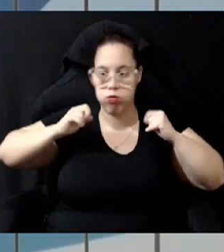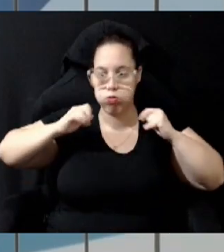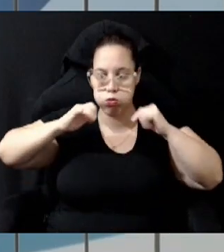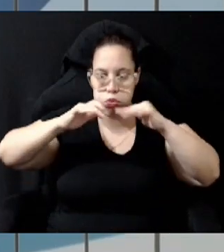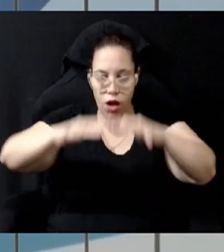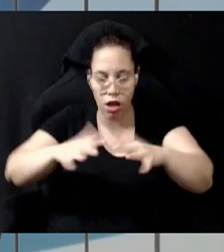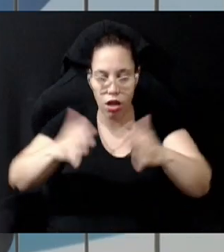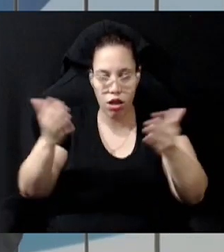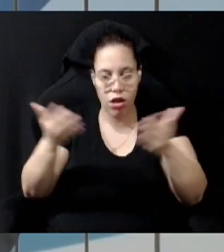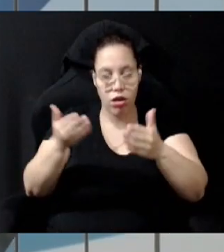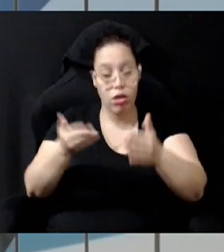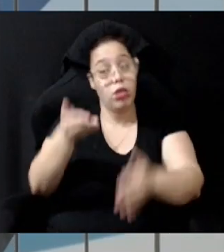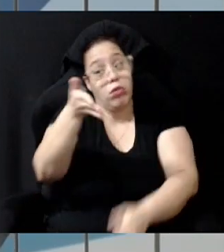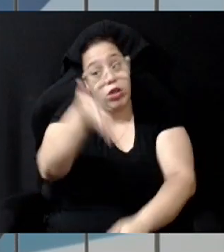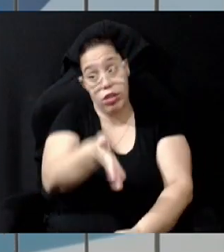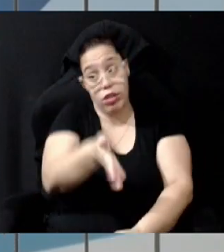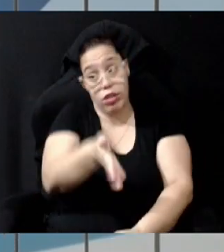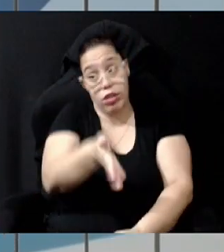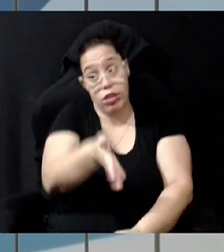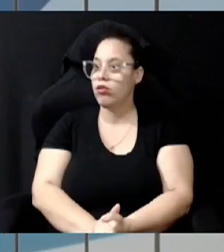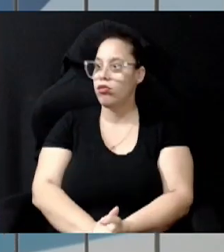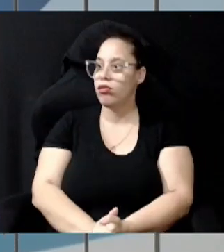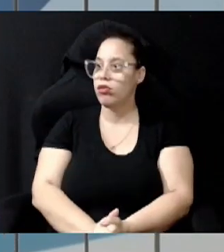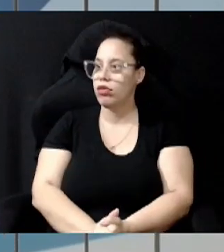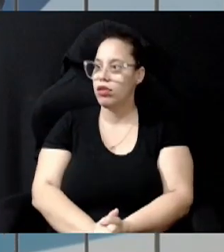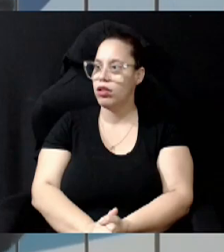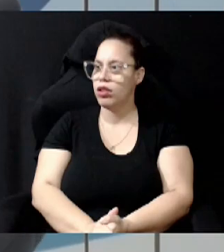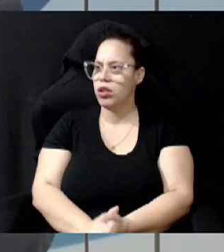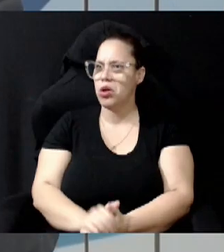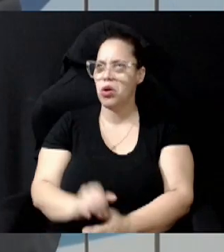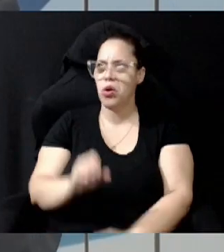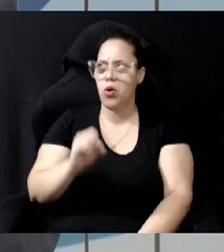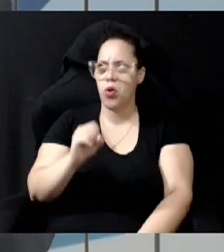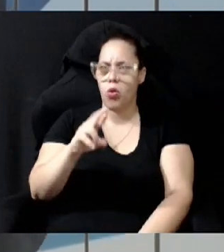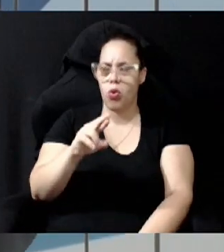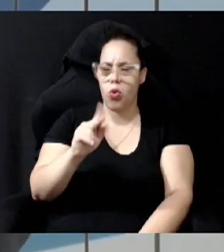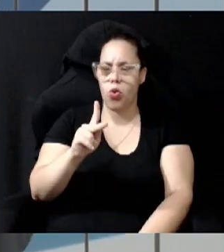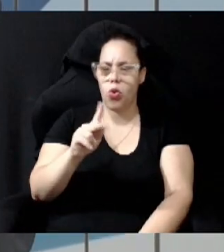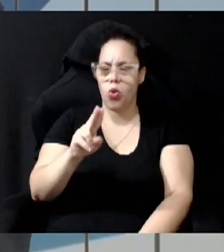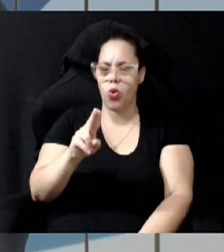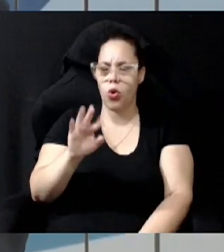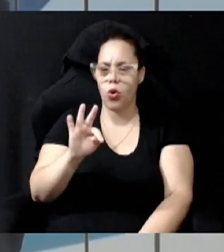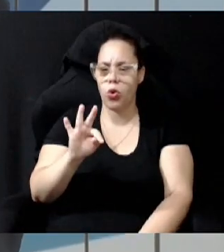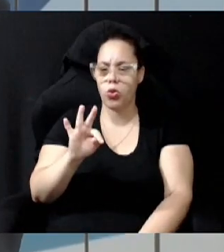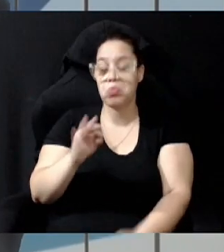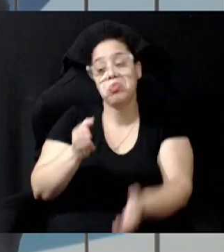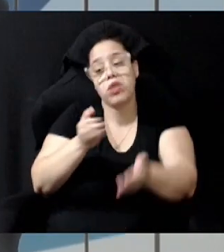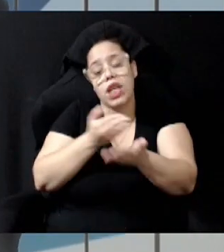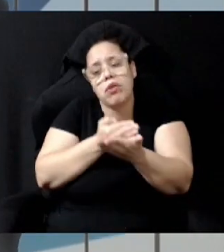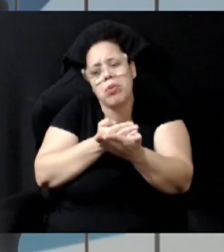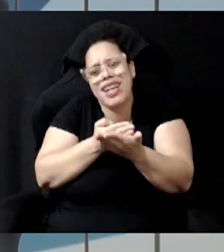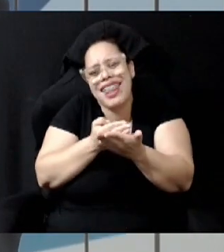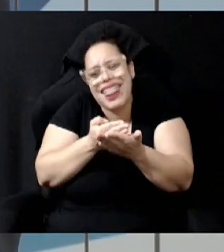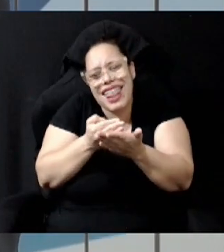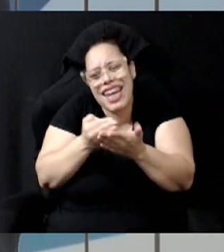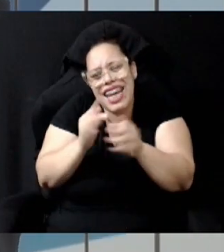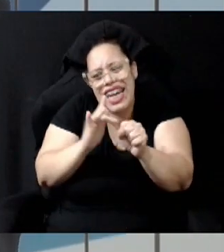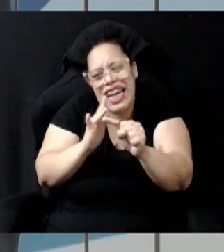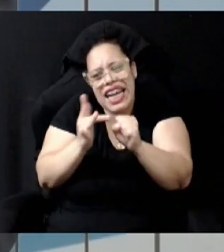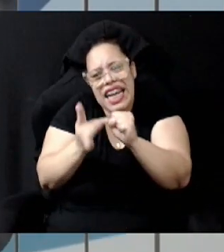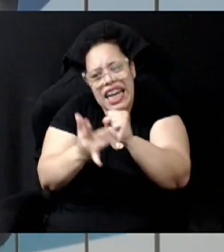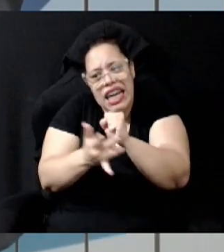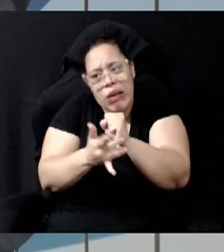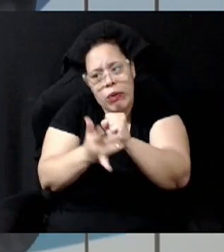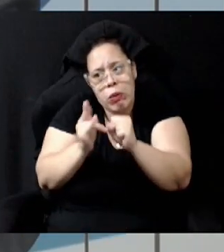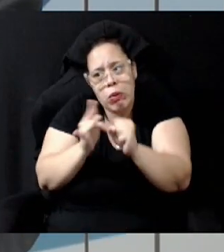aí. Sim. Através, não sei se era o Orkut, as redes sociais já estavam começando. Mas, de qualquer maneira,